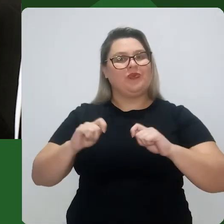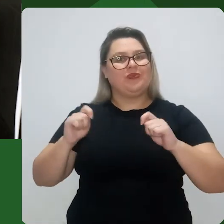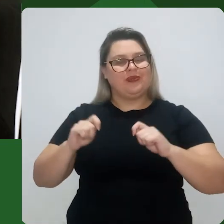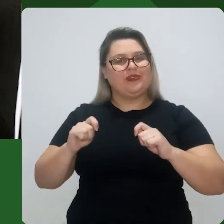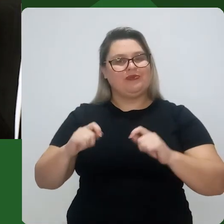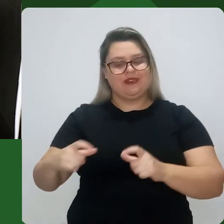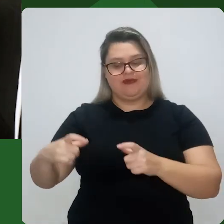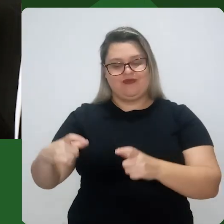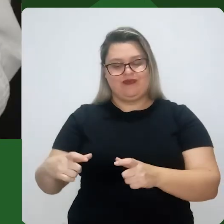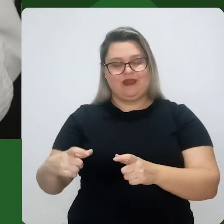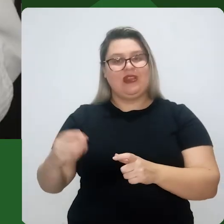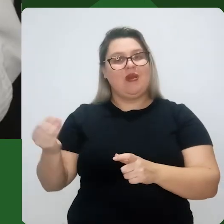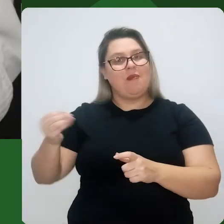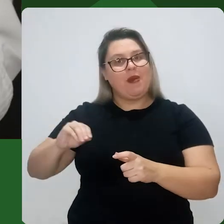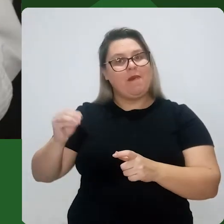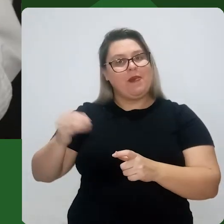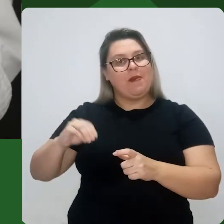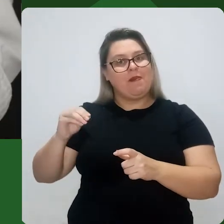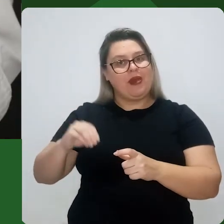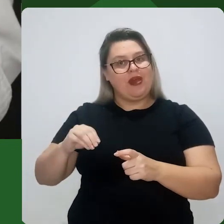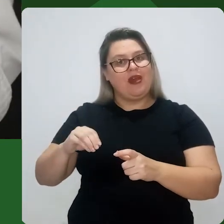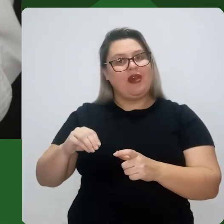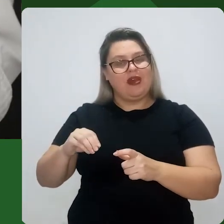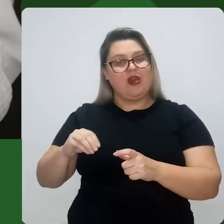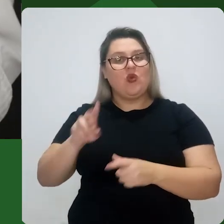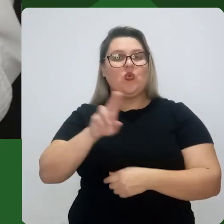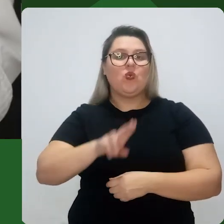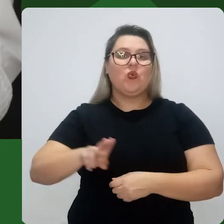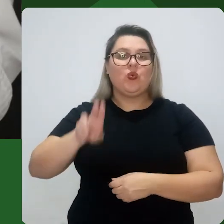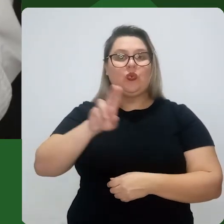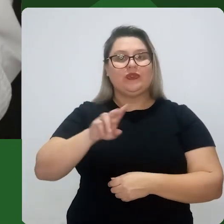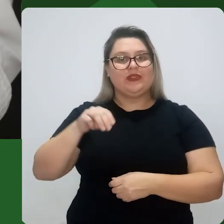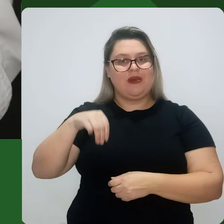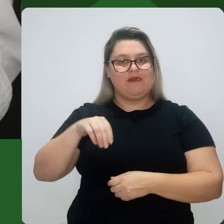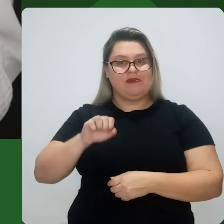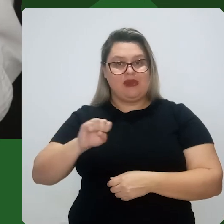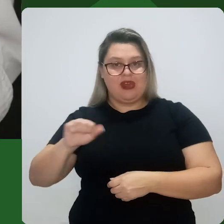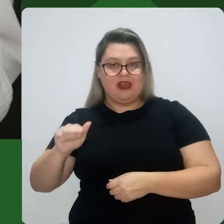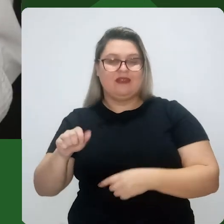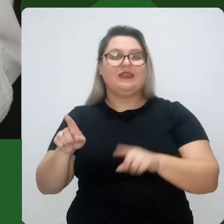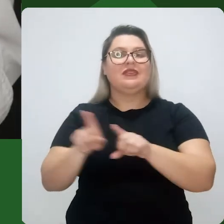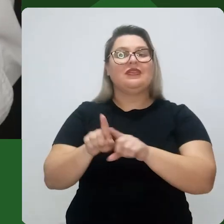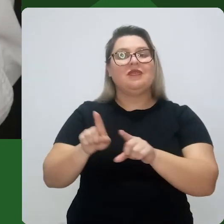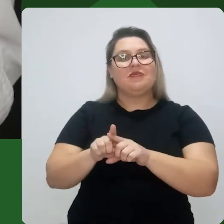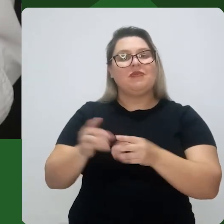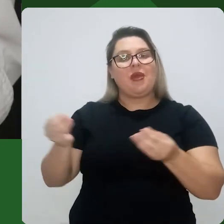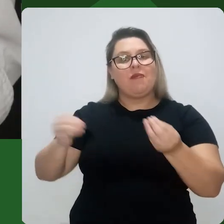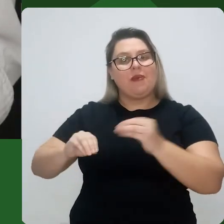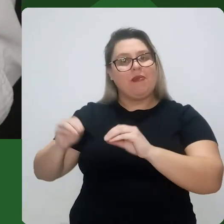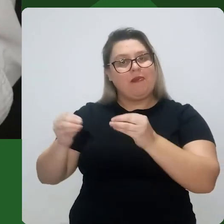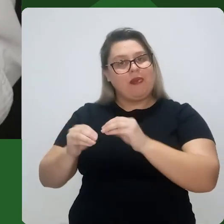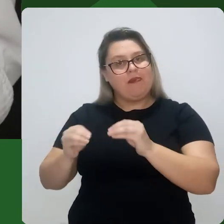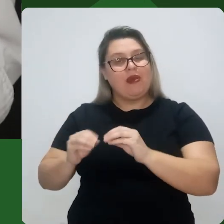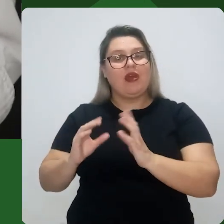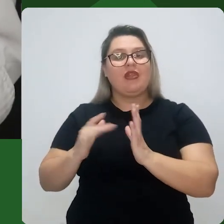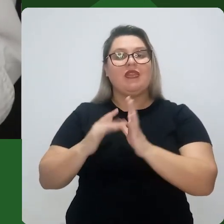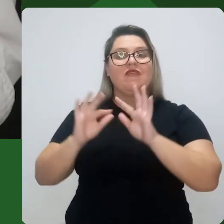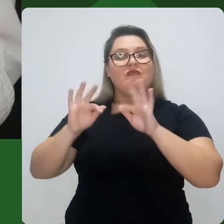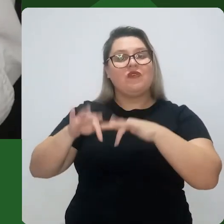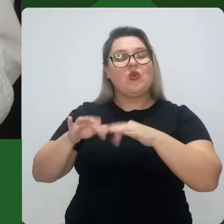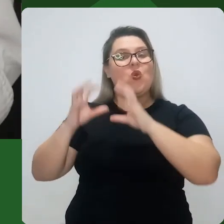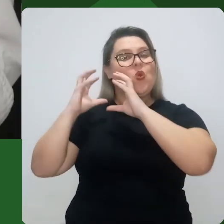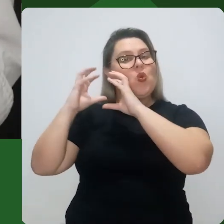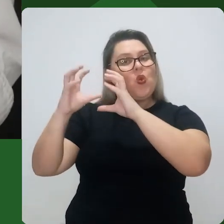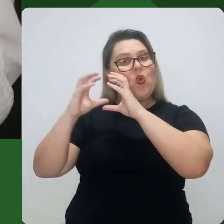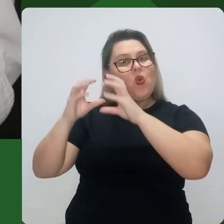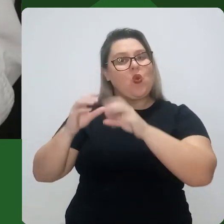aquelas aparas, recheei esse copo utilizando a massa, o recheio e finalizando com o